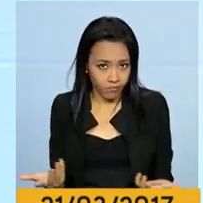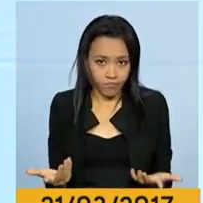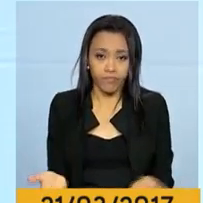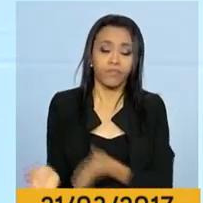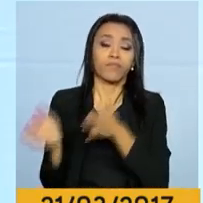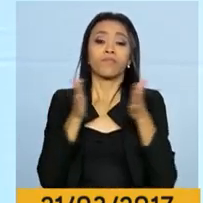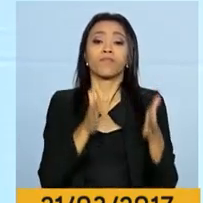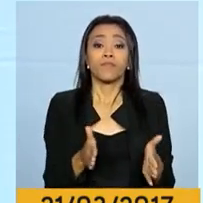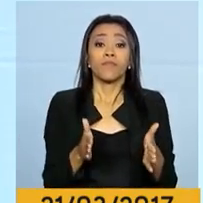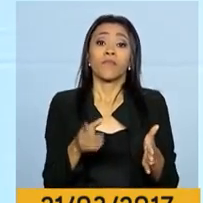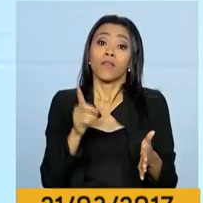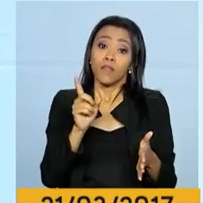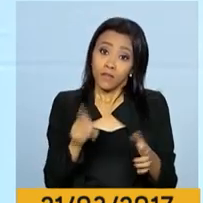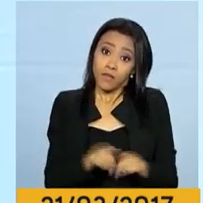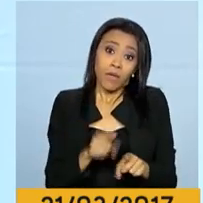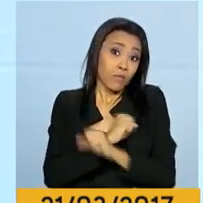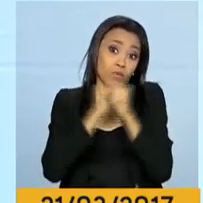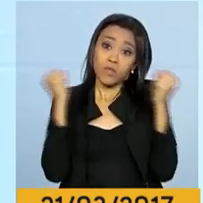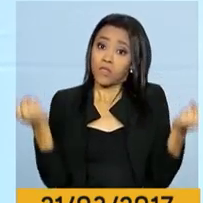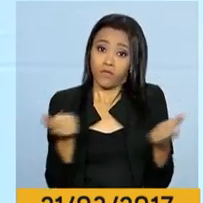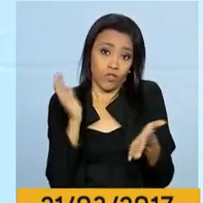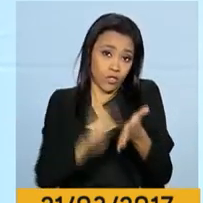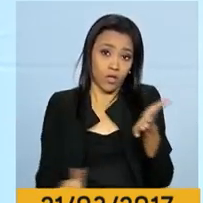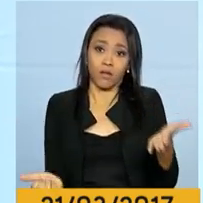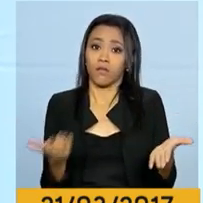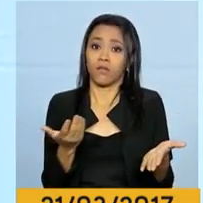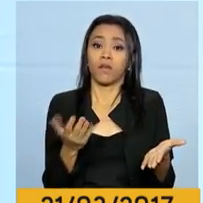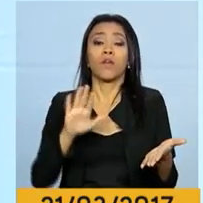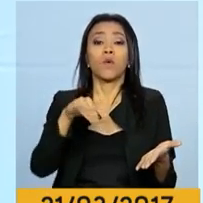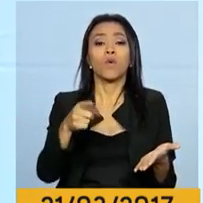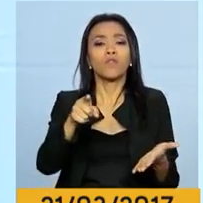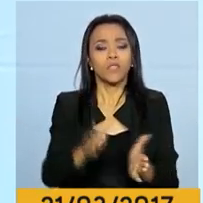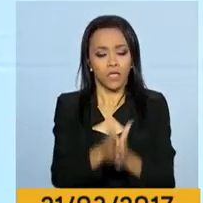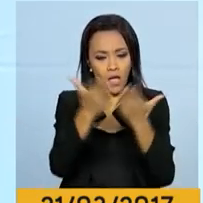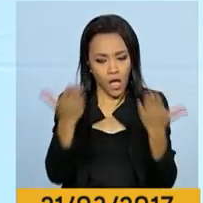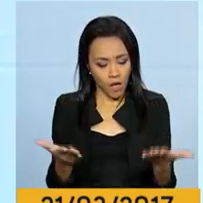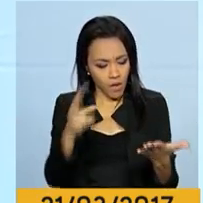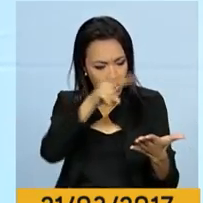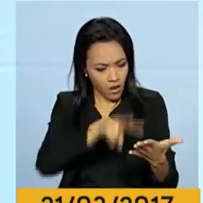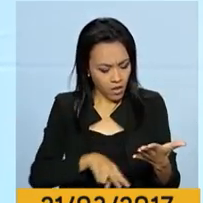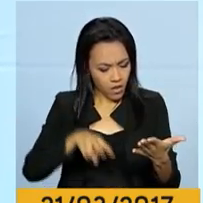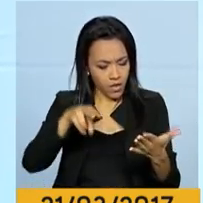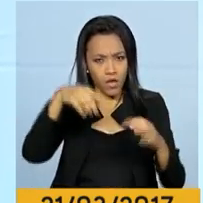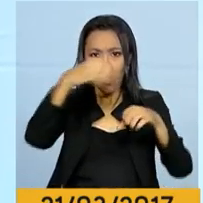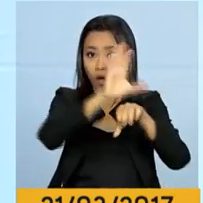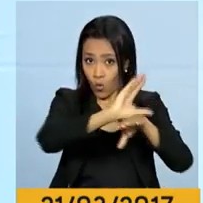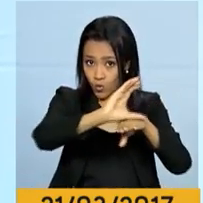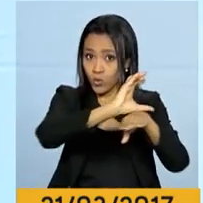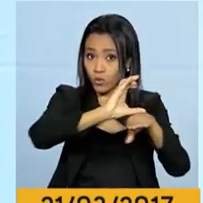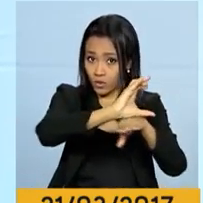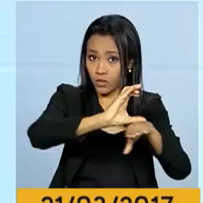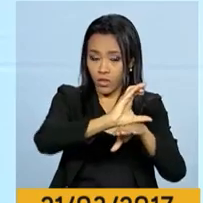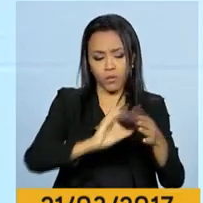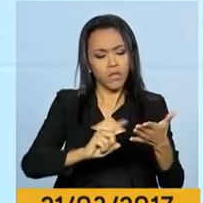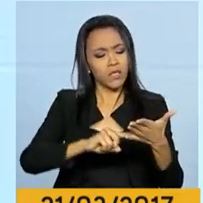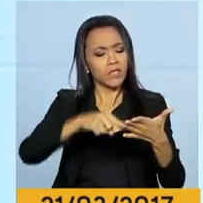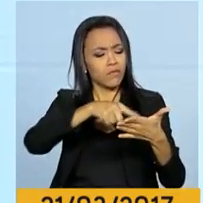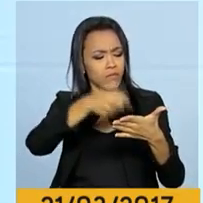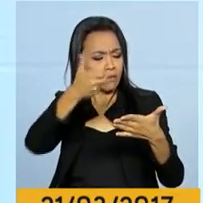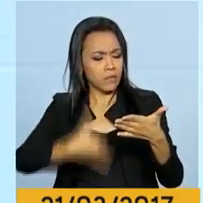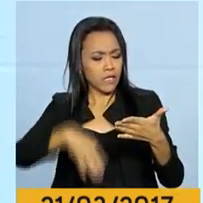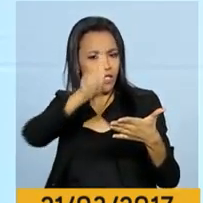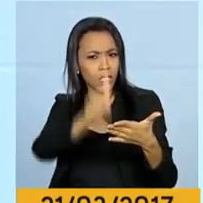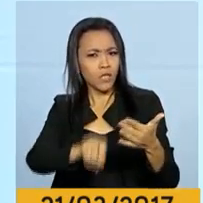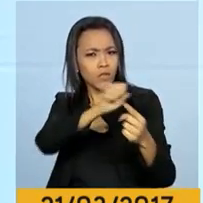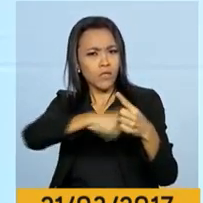lugar, porque é juridicamente impossível. Quando vocês abrem a Constituição lá nos direitos sociais, vocês veem o elenco. Aqui